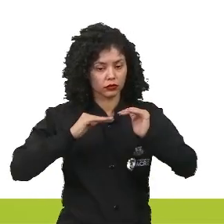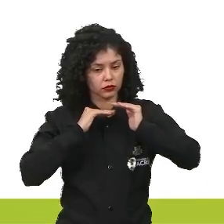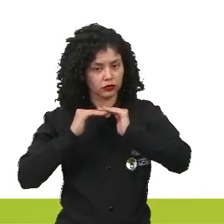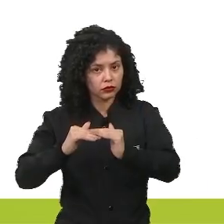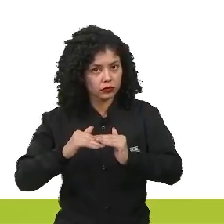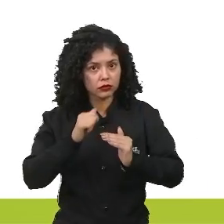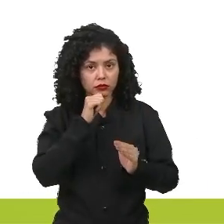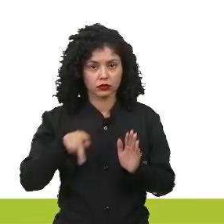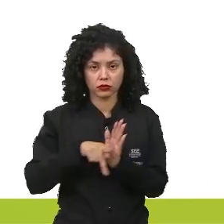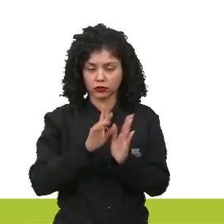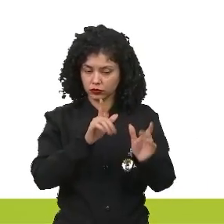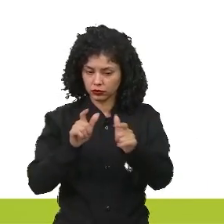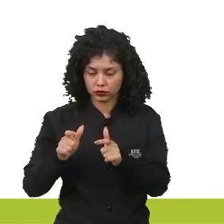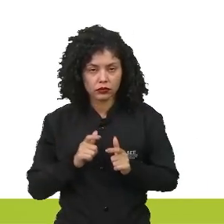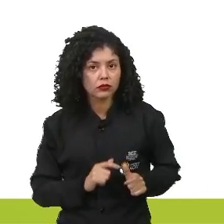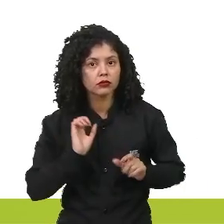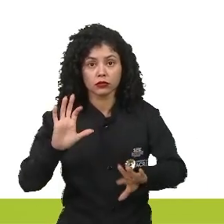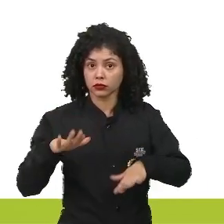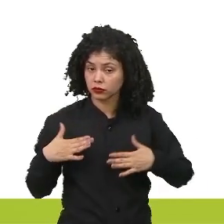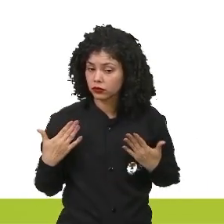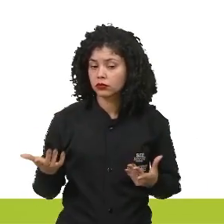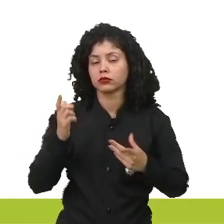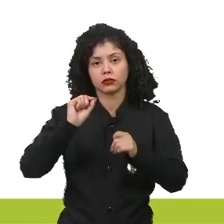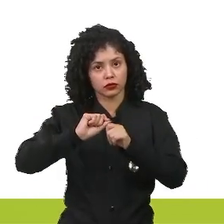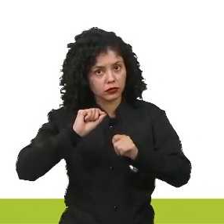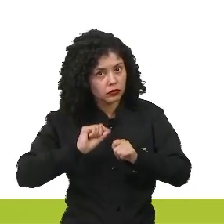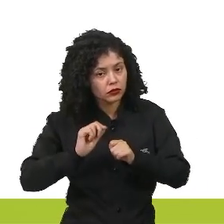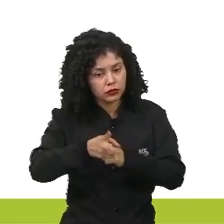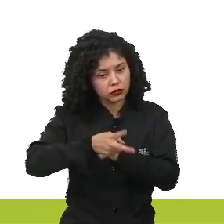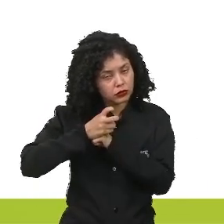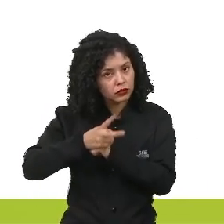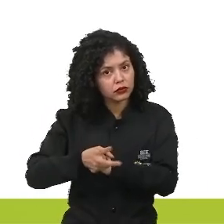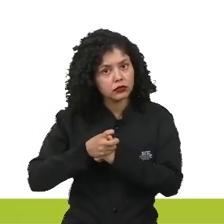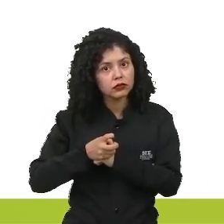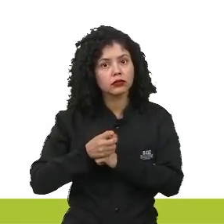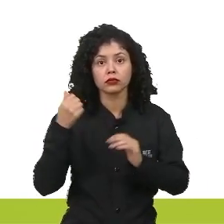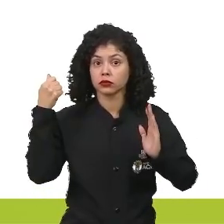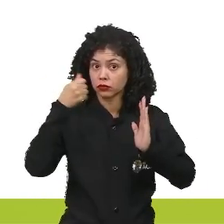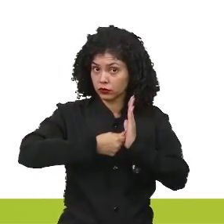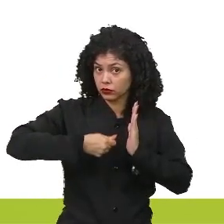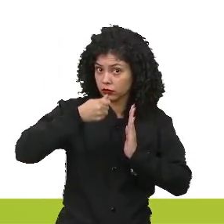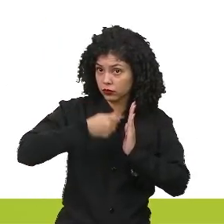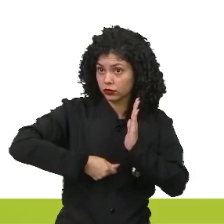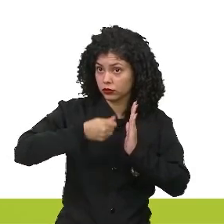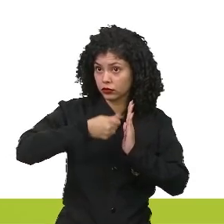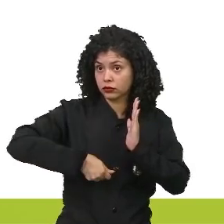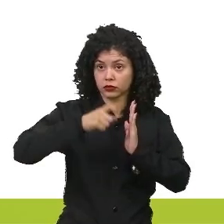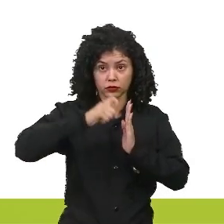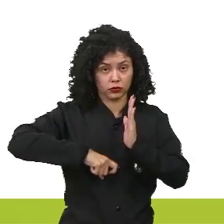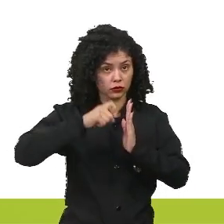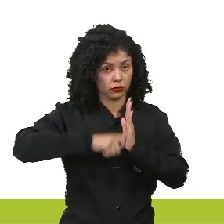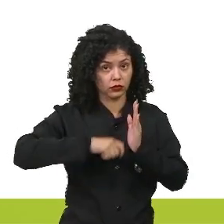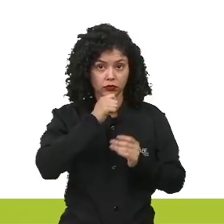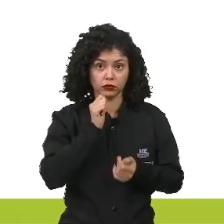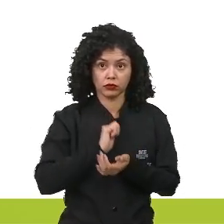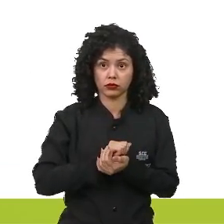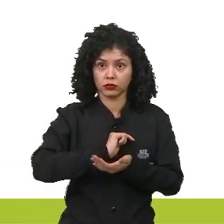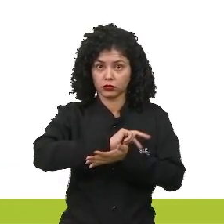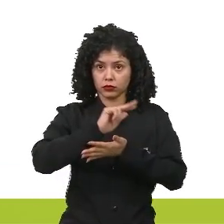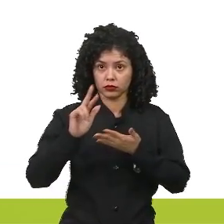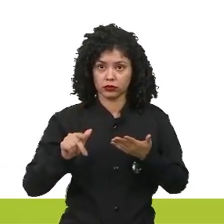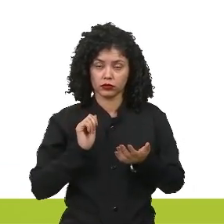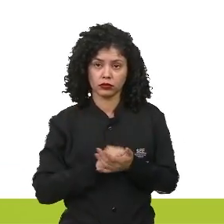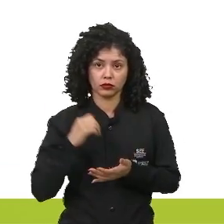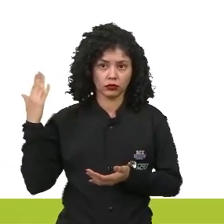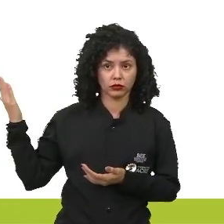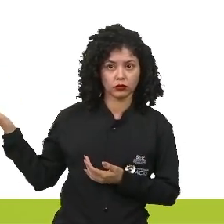era um local na qual eles faziam a retirada do imposto, né? Aí você tem aqui os principais tipos de impostos.